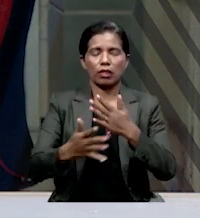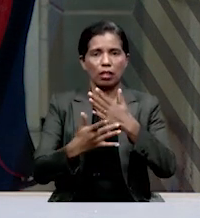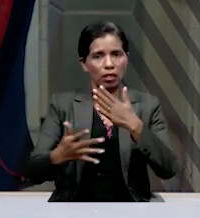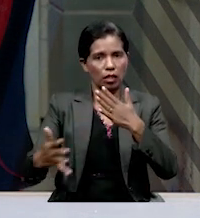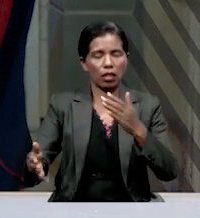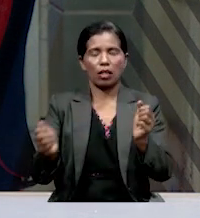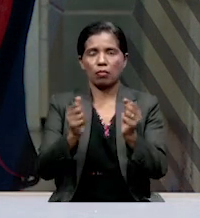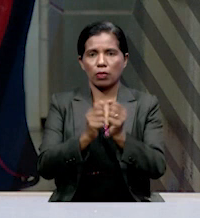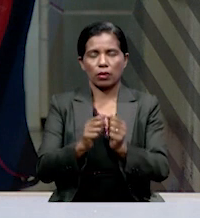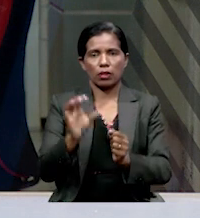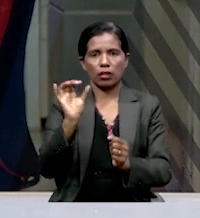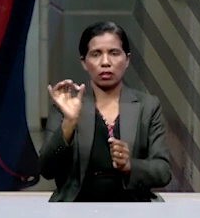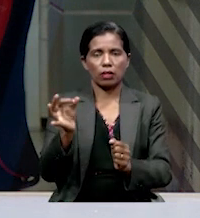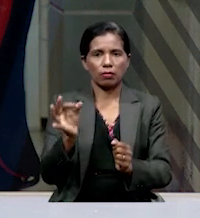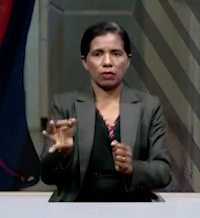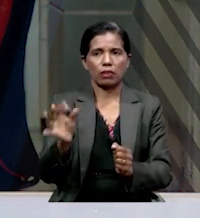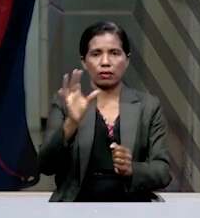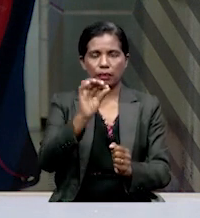Xianulo Resinem.